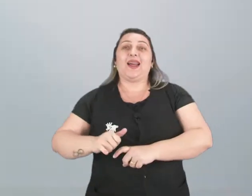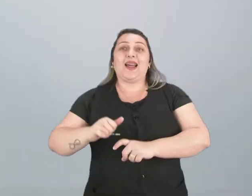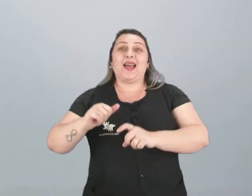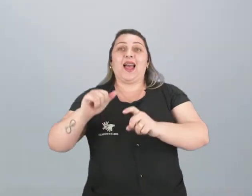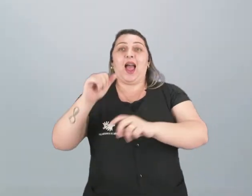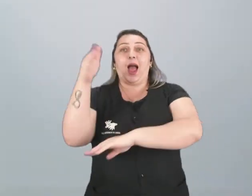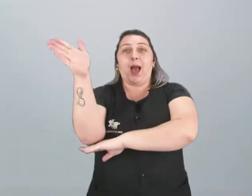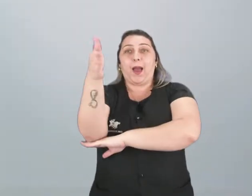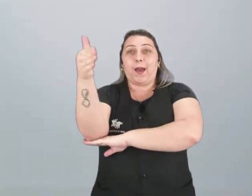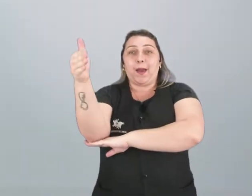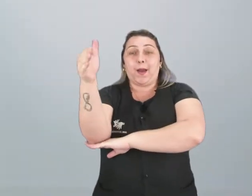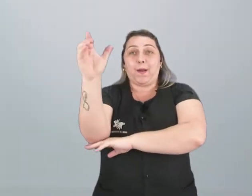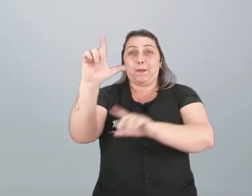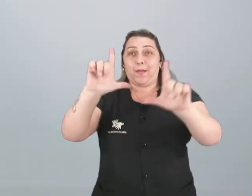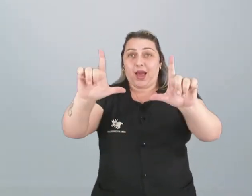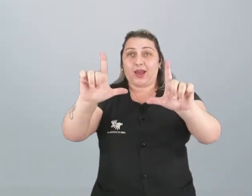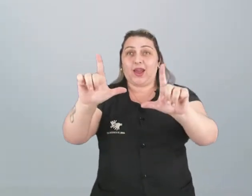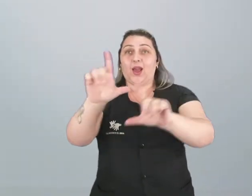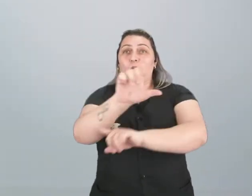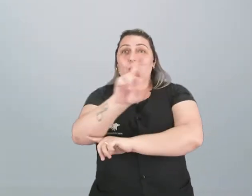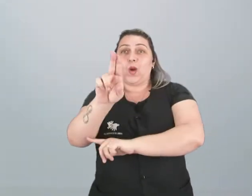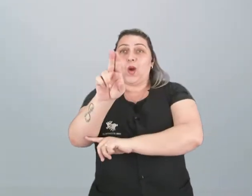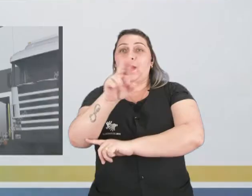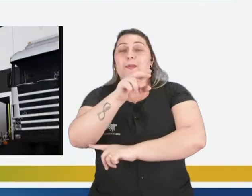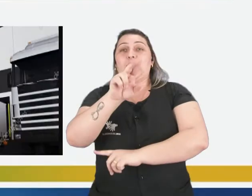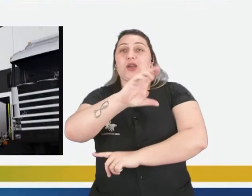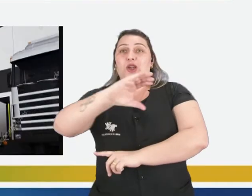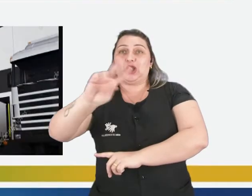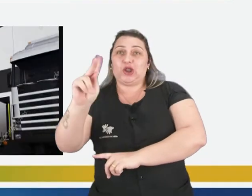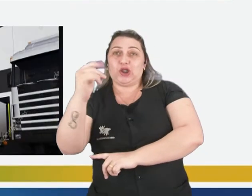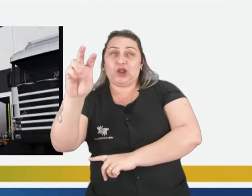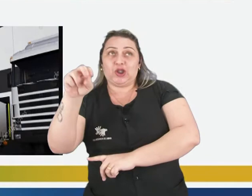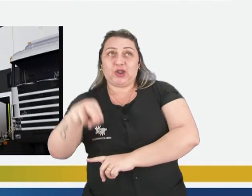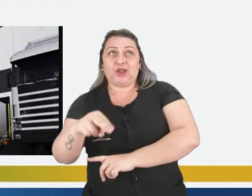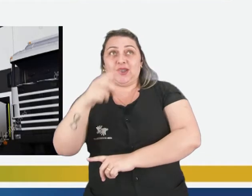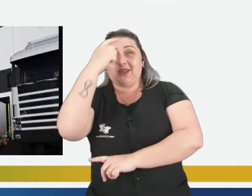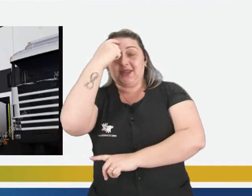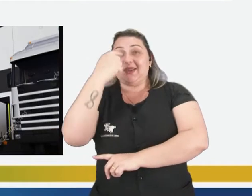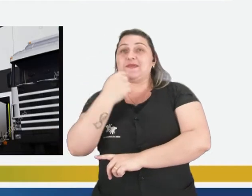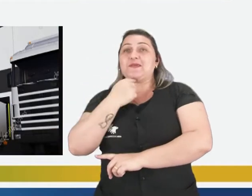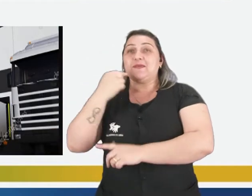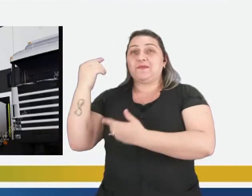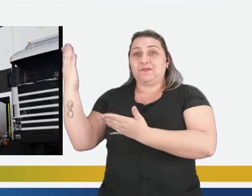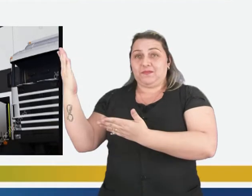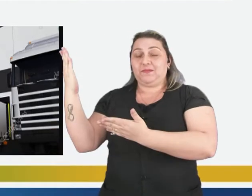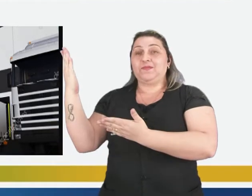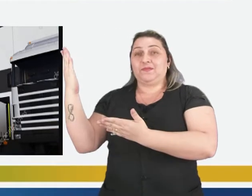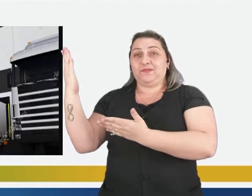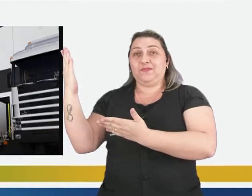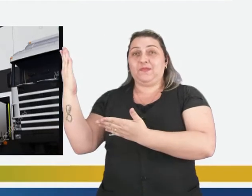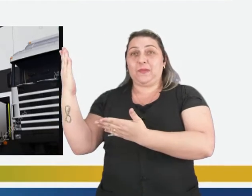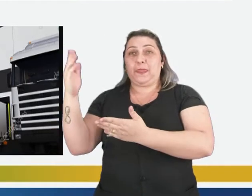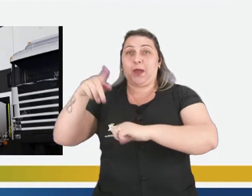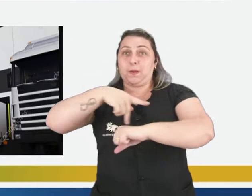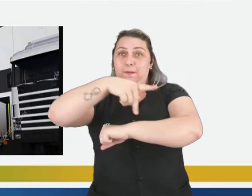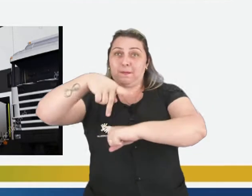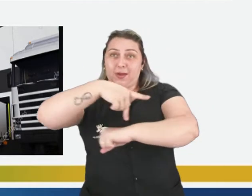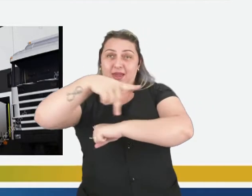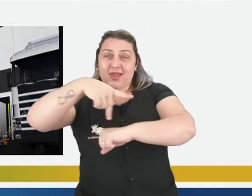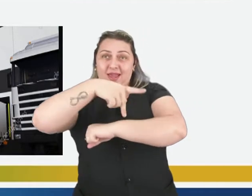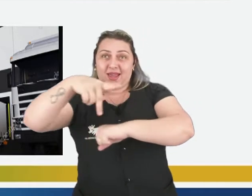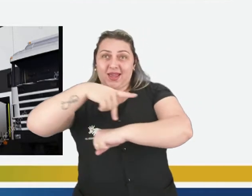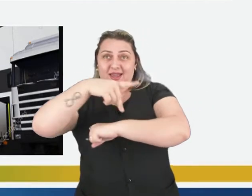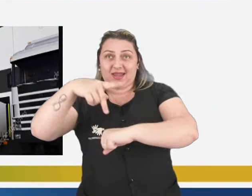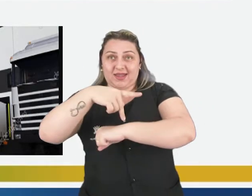nome China. Bem como na agricultura, que você está vendo uma imagem na sua tela que, ao mesmo tempo que é um país ainda